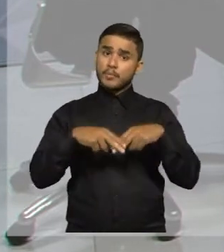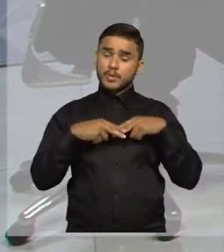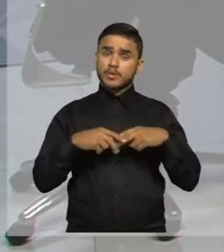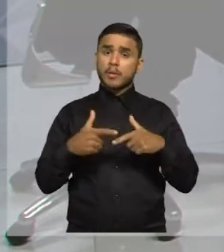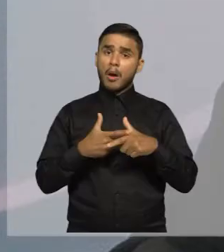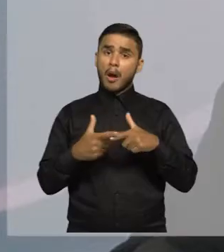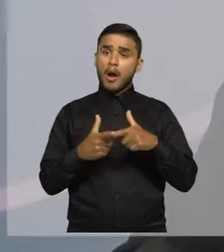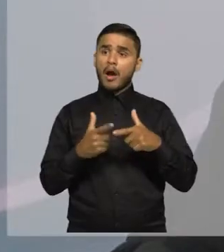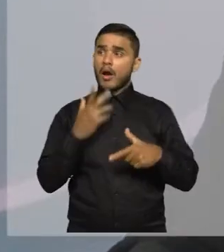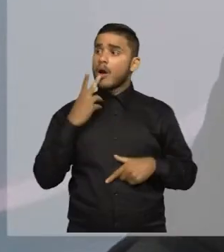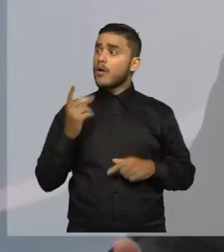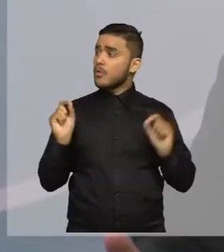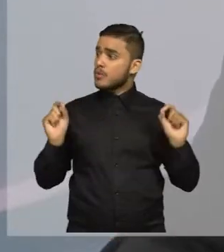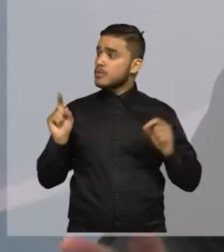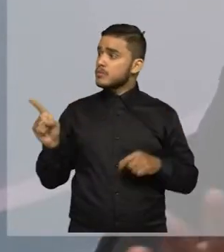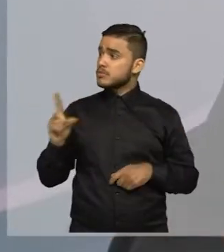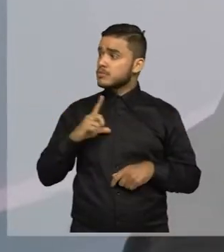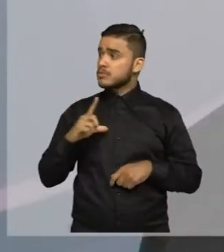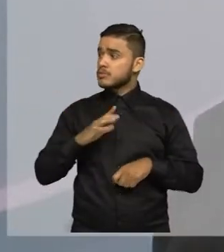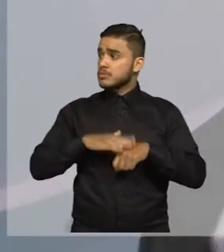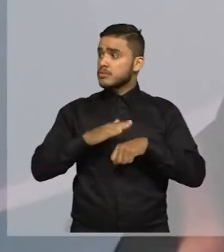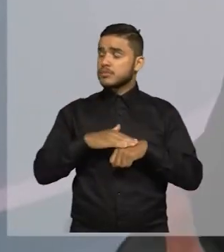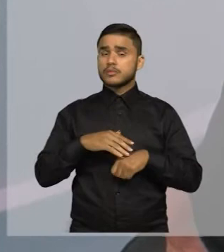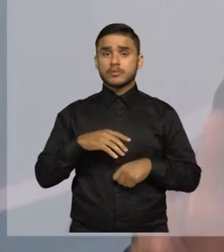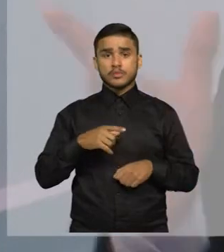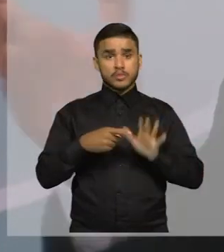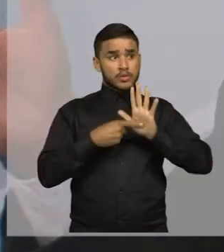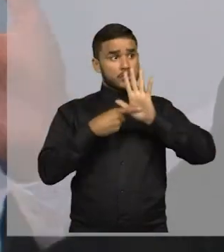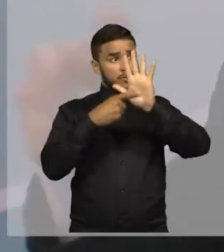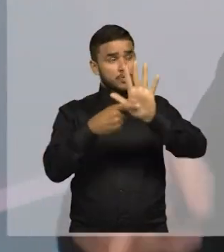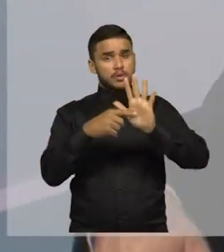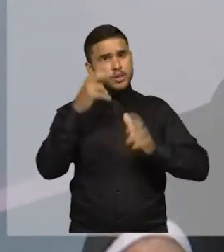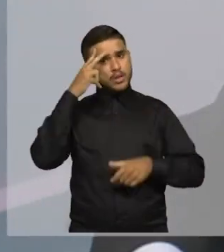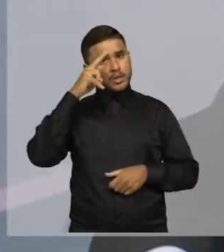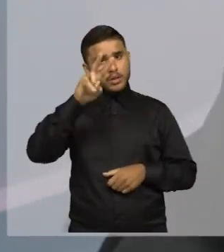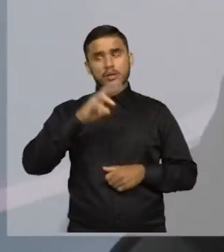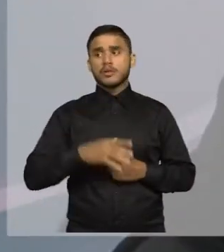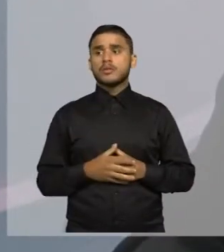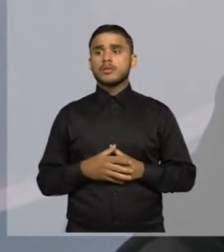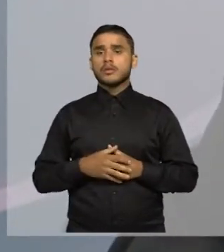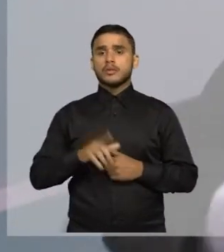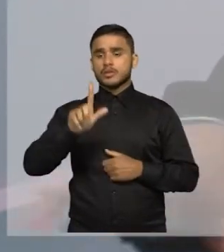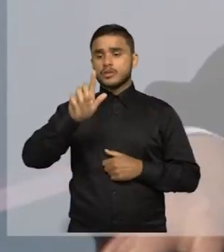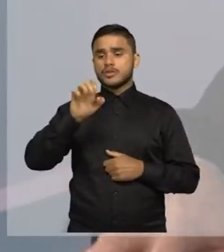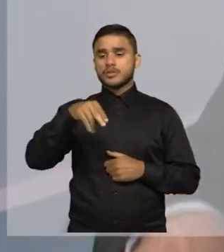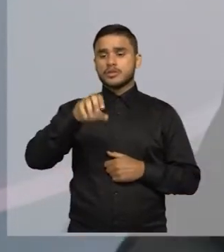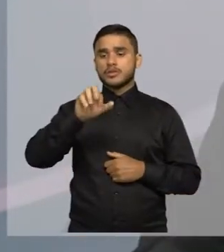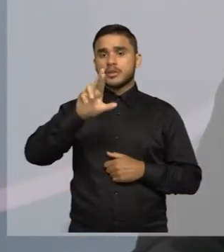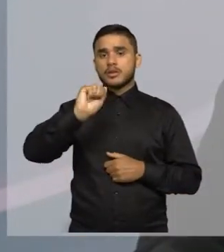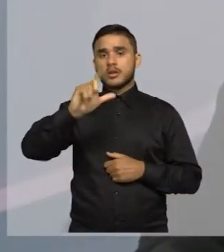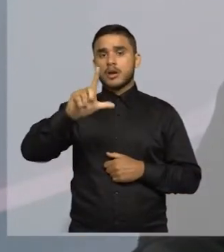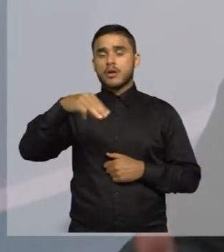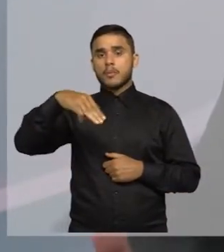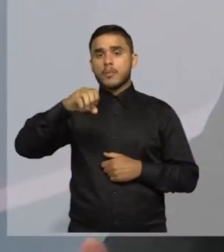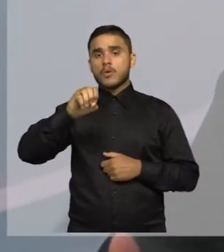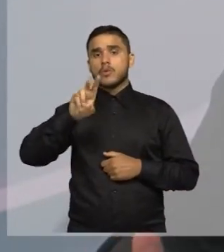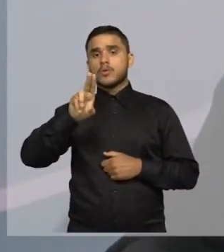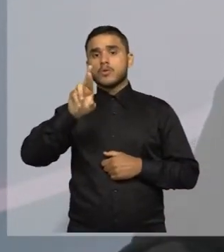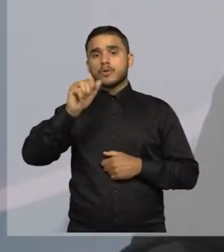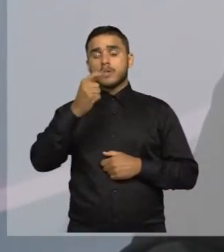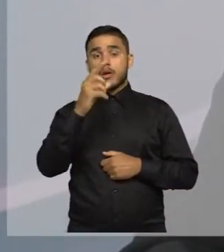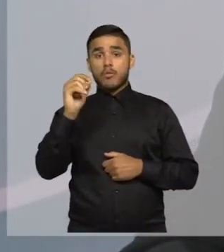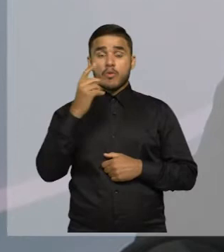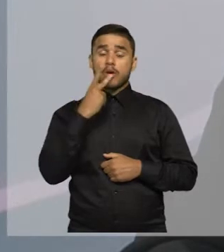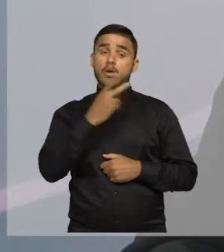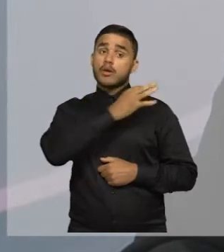regime, que ele também combate, eu apresentei a sugestão, quando o general Mourão esteve aqui e visitou Fortaleza, eu apresentei a